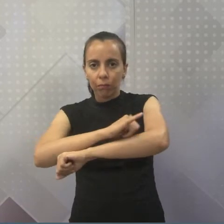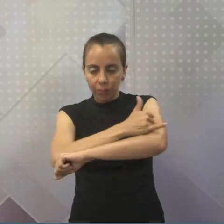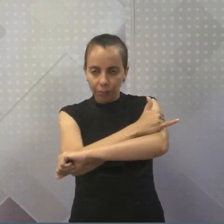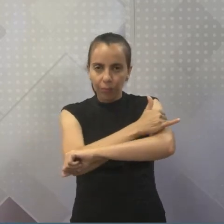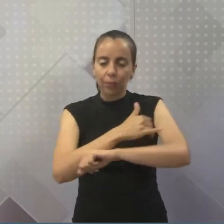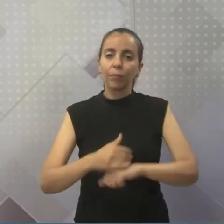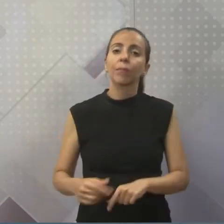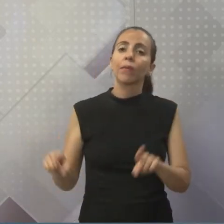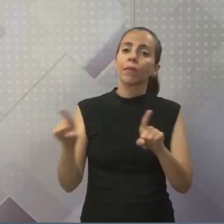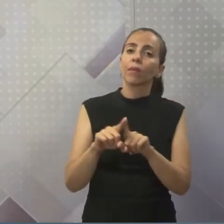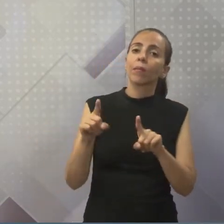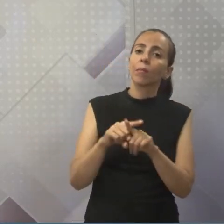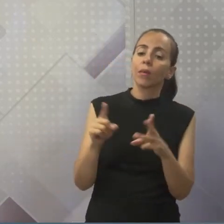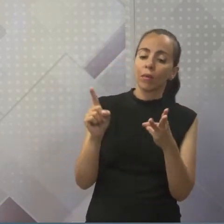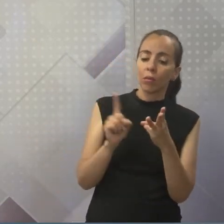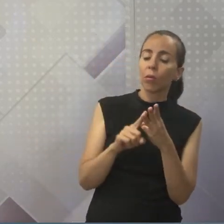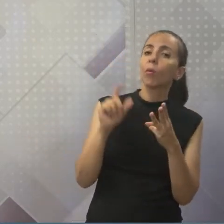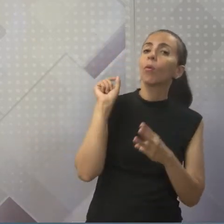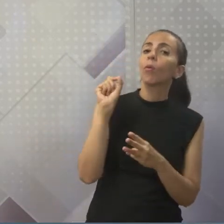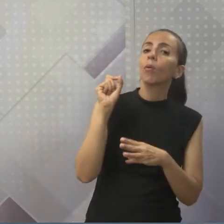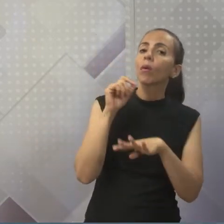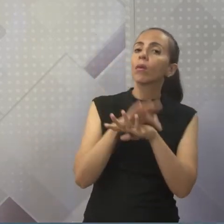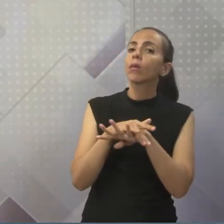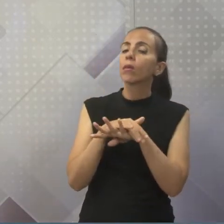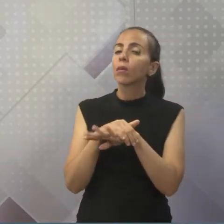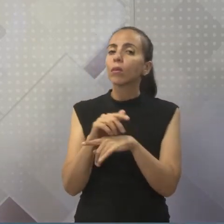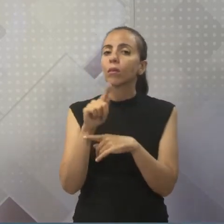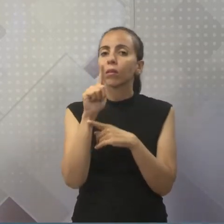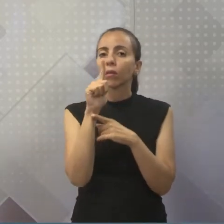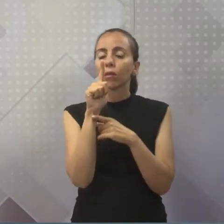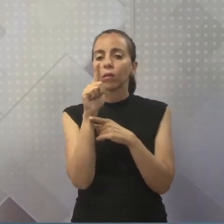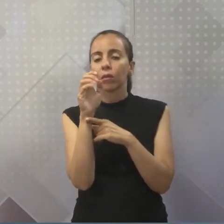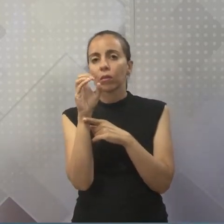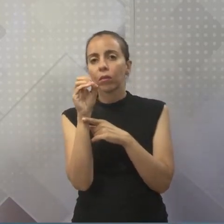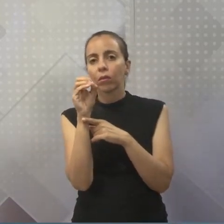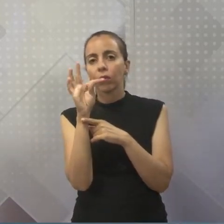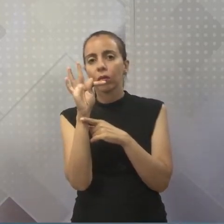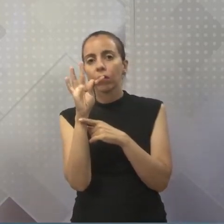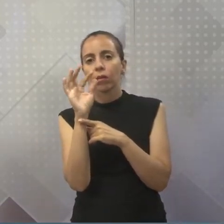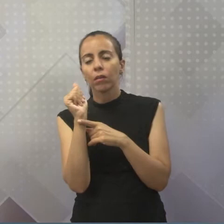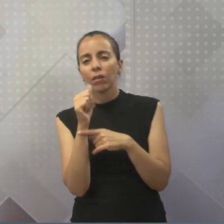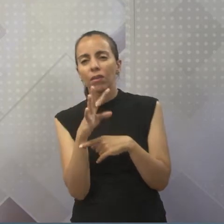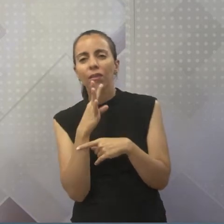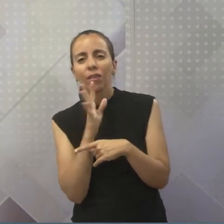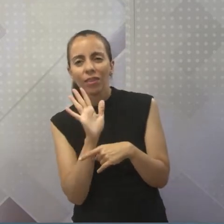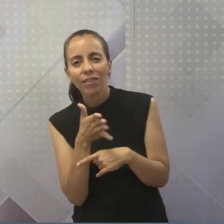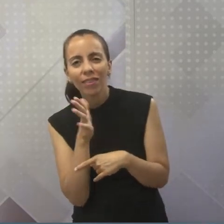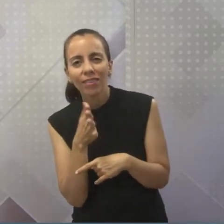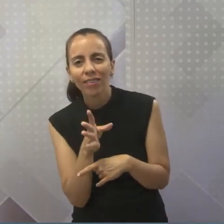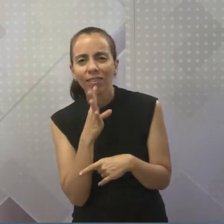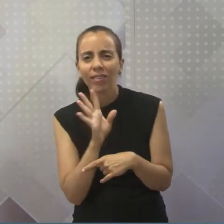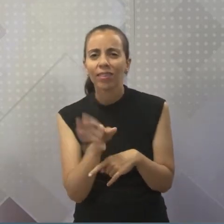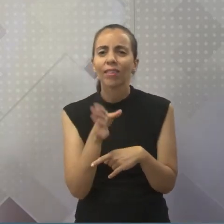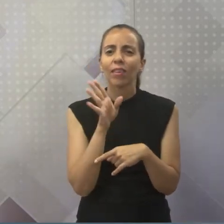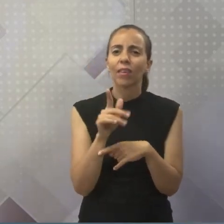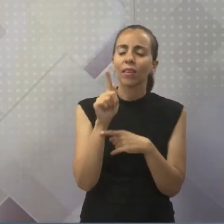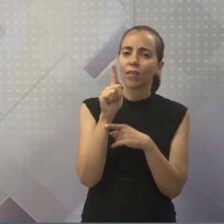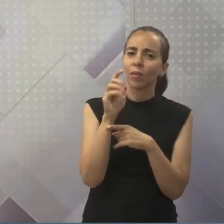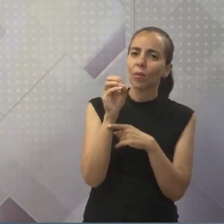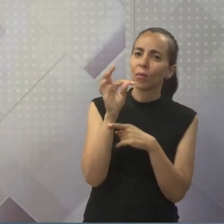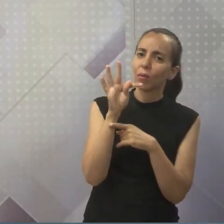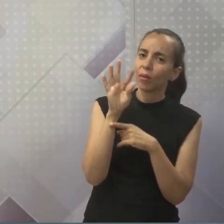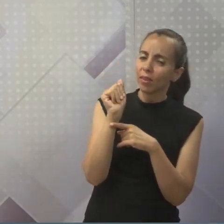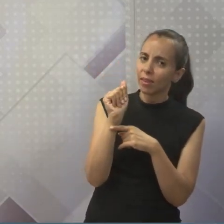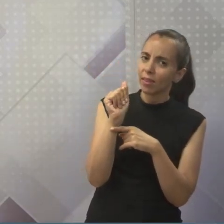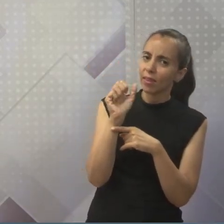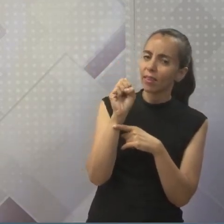doença metabólica é uma chamada de gota. Não sei se você já ouviu falar. Gota, gota serena,